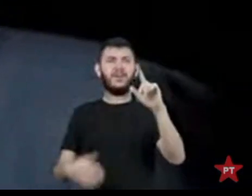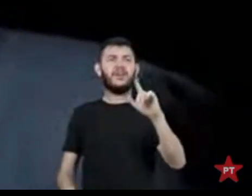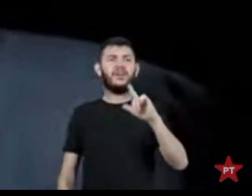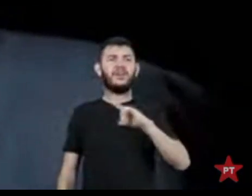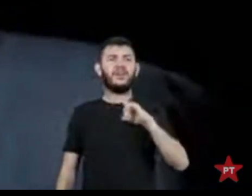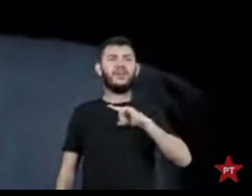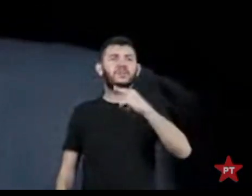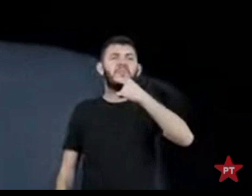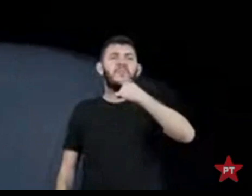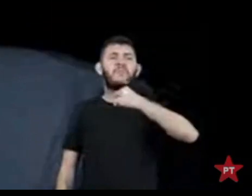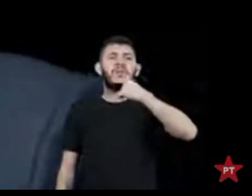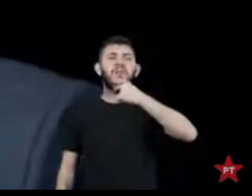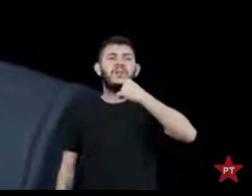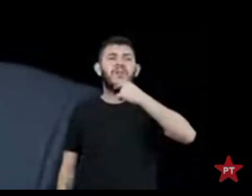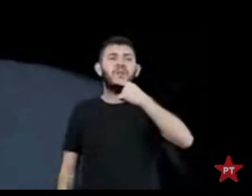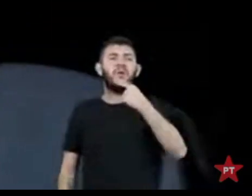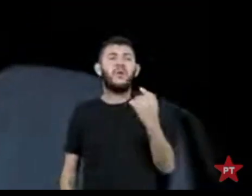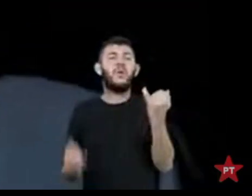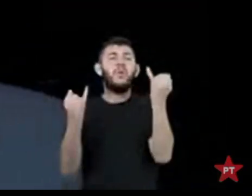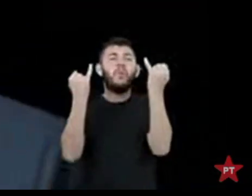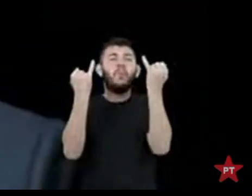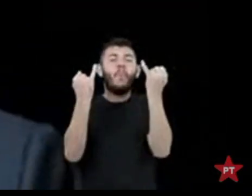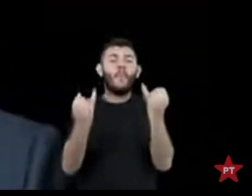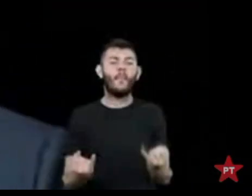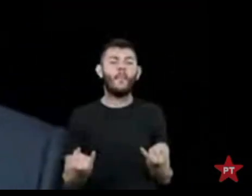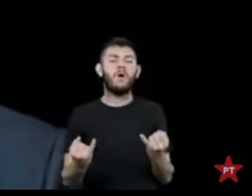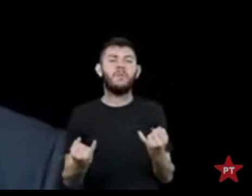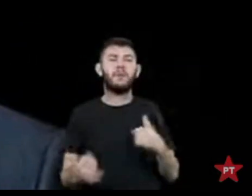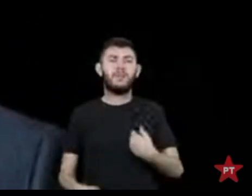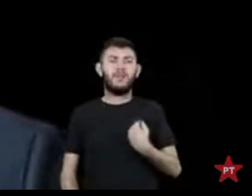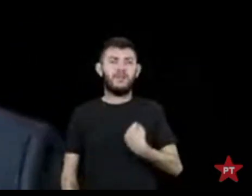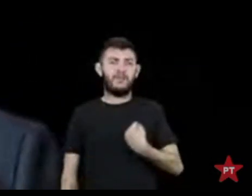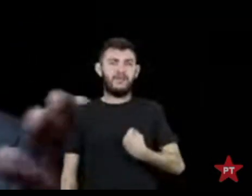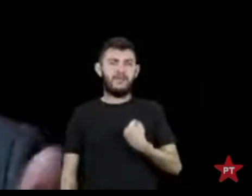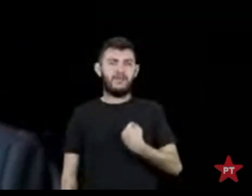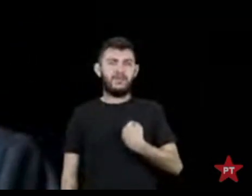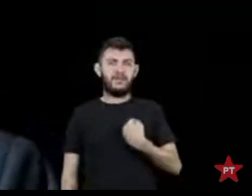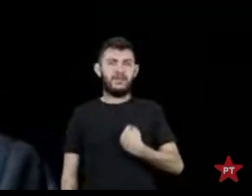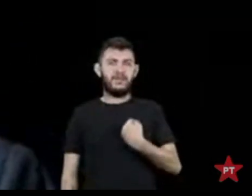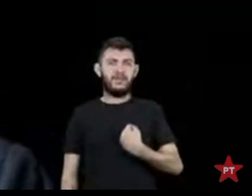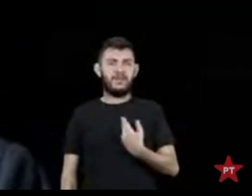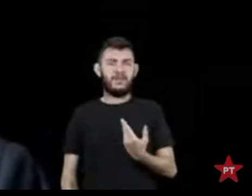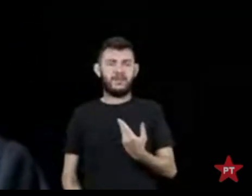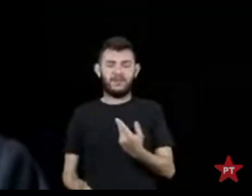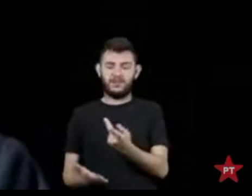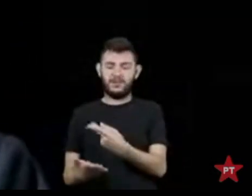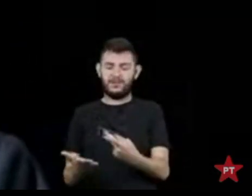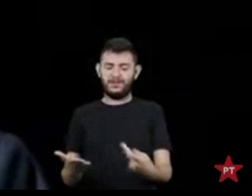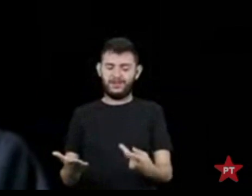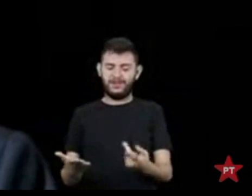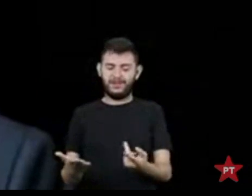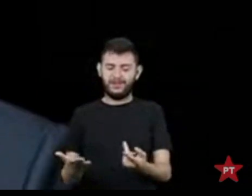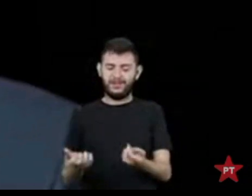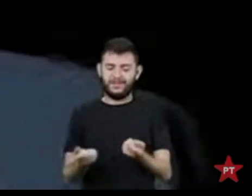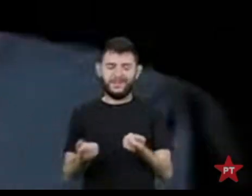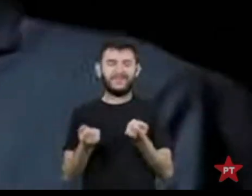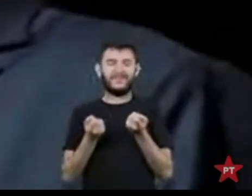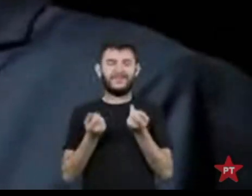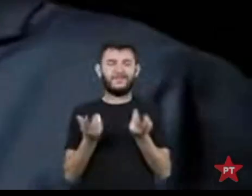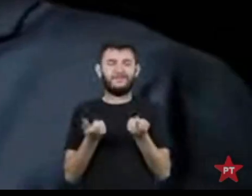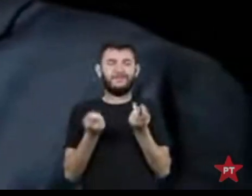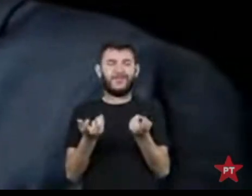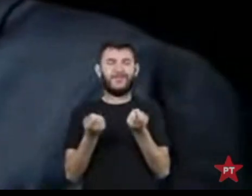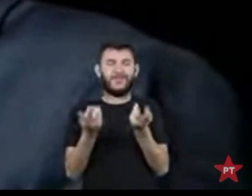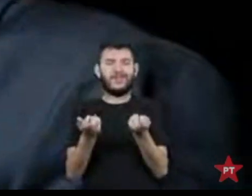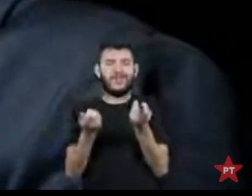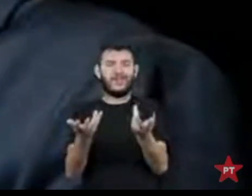aqui fazer poema extraordinário. Esse moleque,